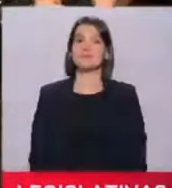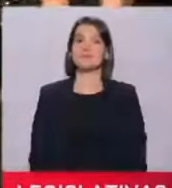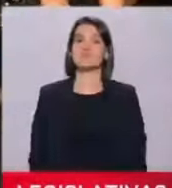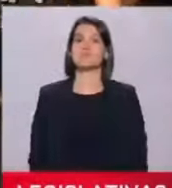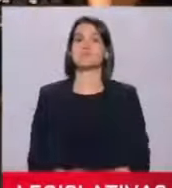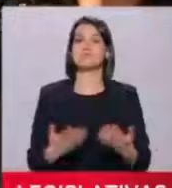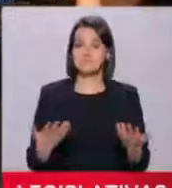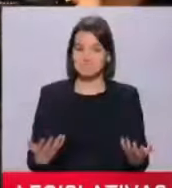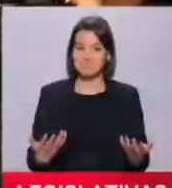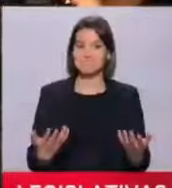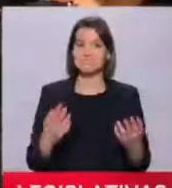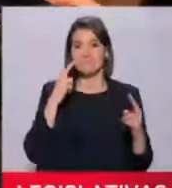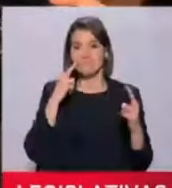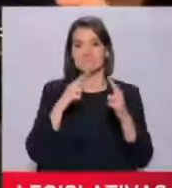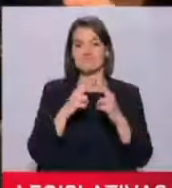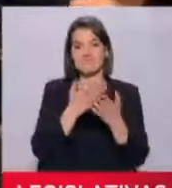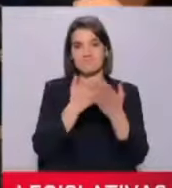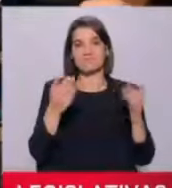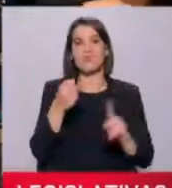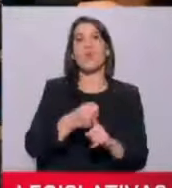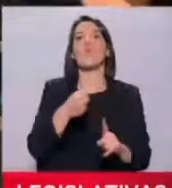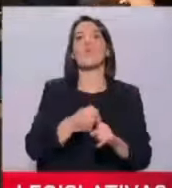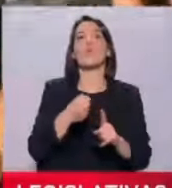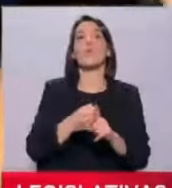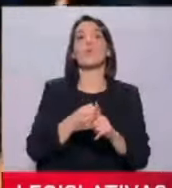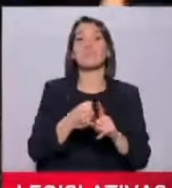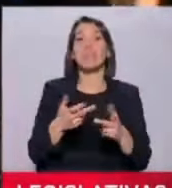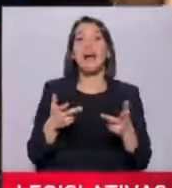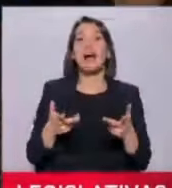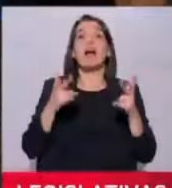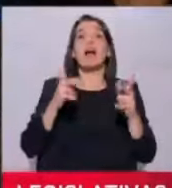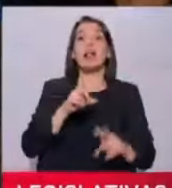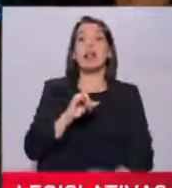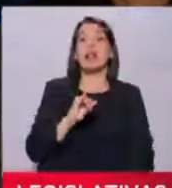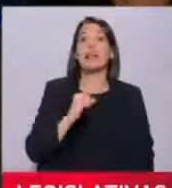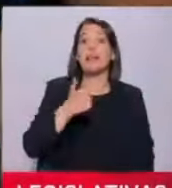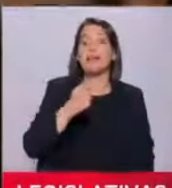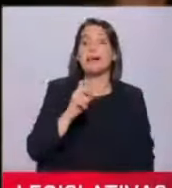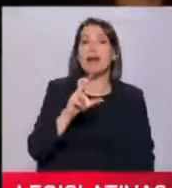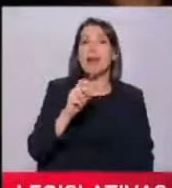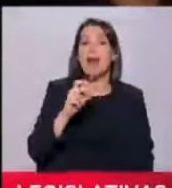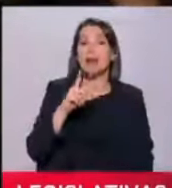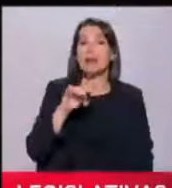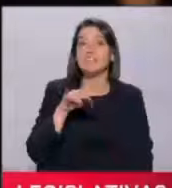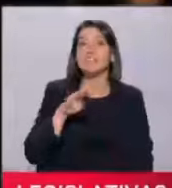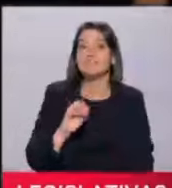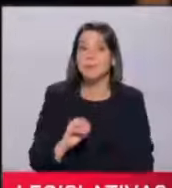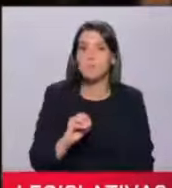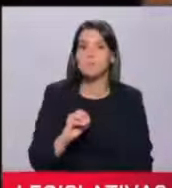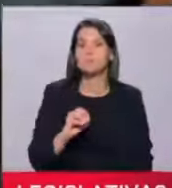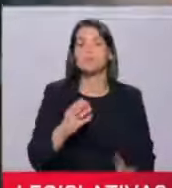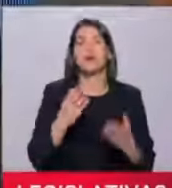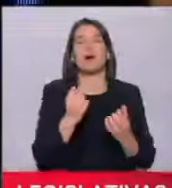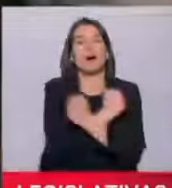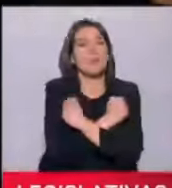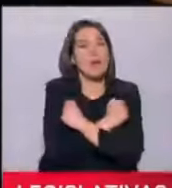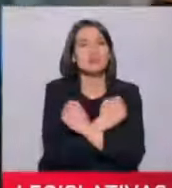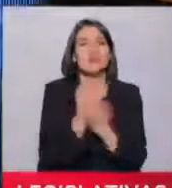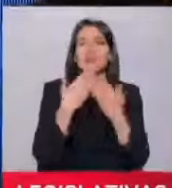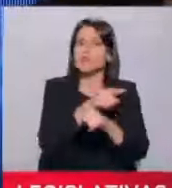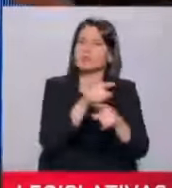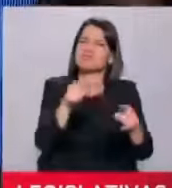bom então encontrar estamos aí na luta pelo liberalismo Muito obrigado a todos o enorme abraço vocês foram enormes